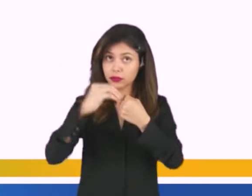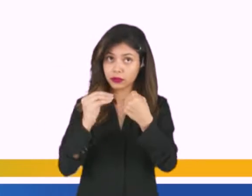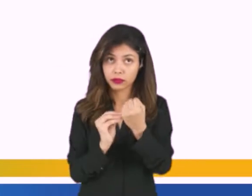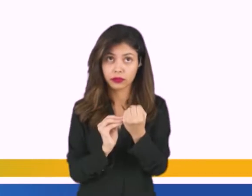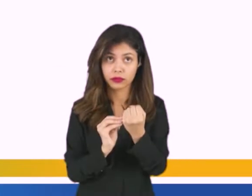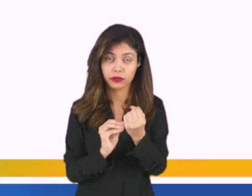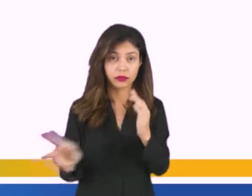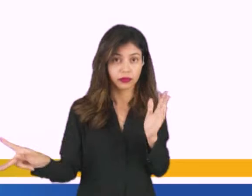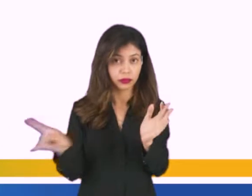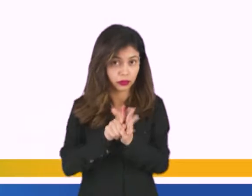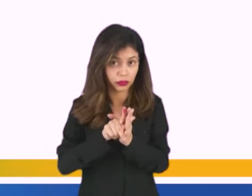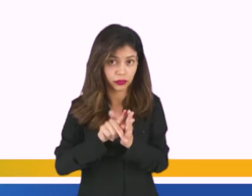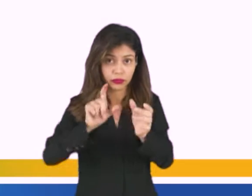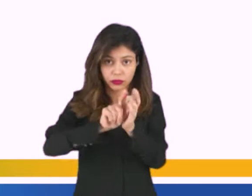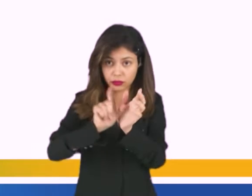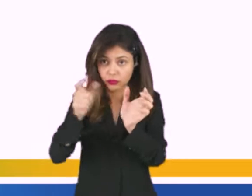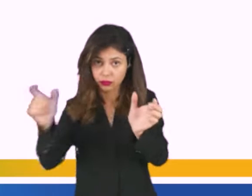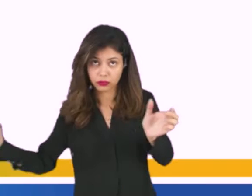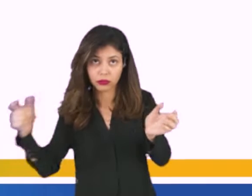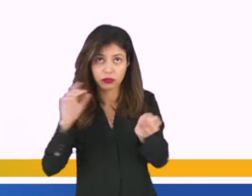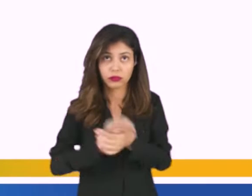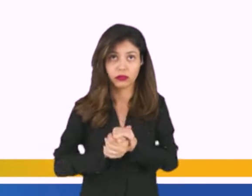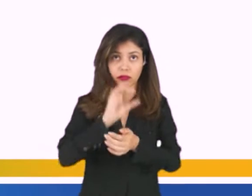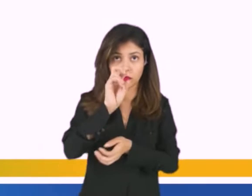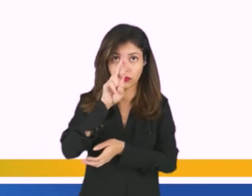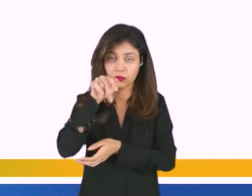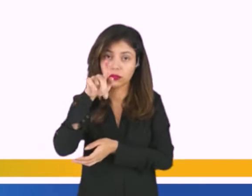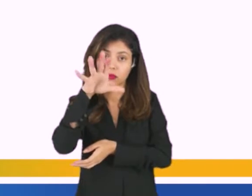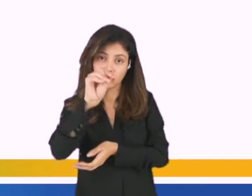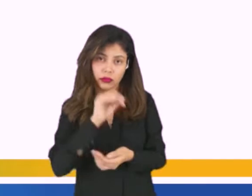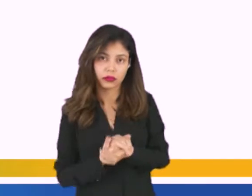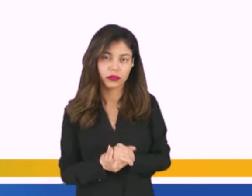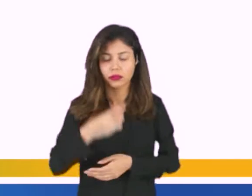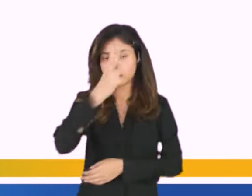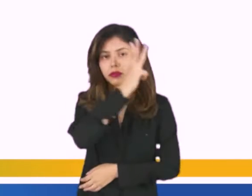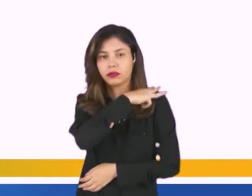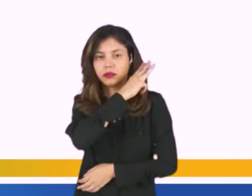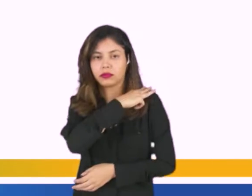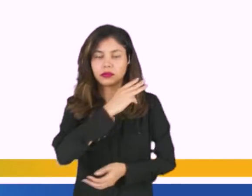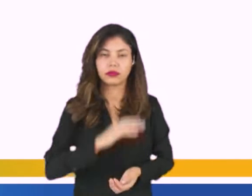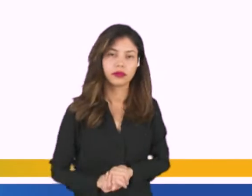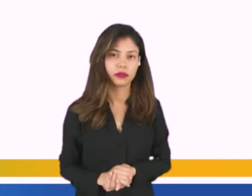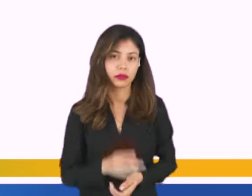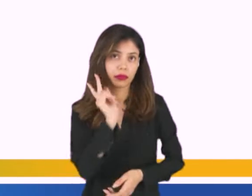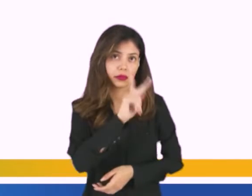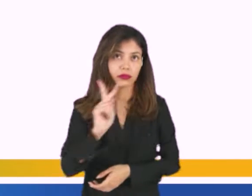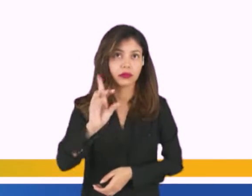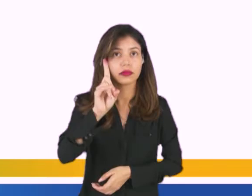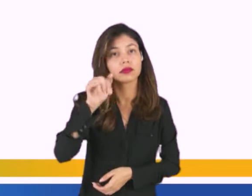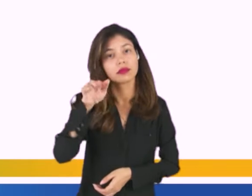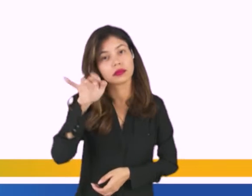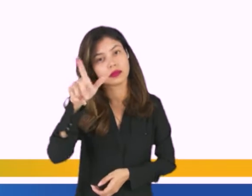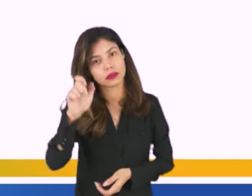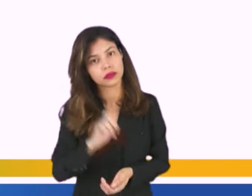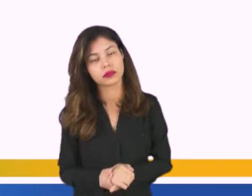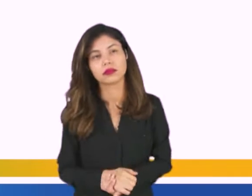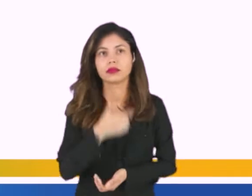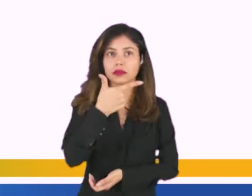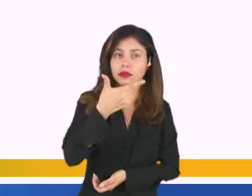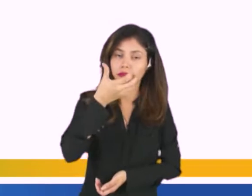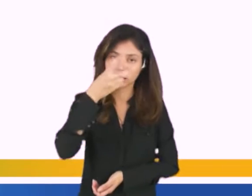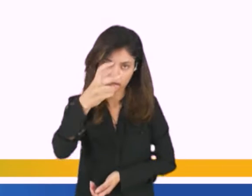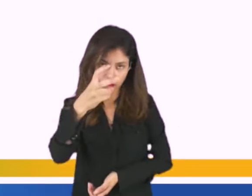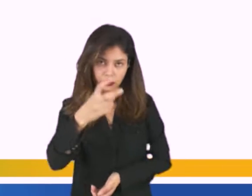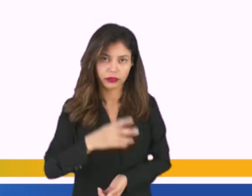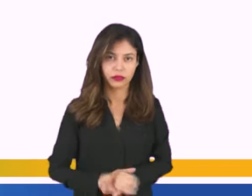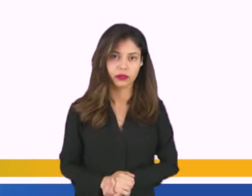compostos orgânicos. Essa aula é para a terceira série do ensino médio. Eu sou a professora Daniele e essa é a nossa